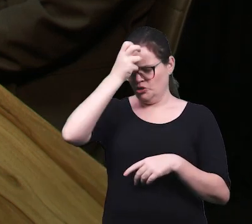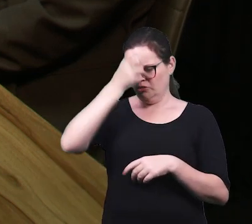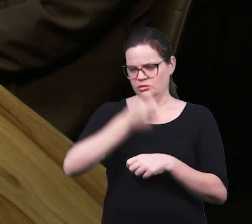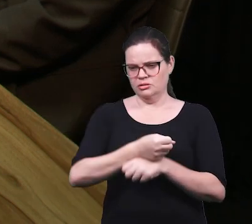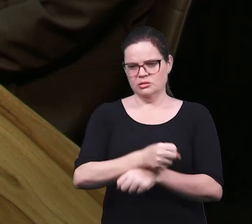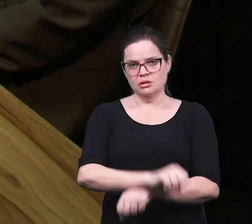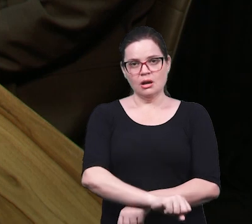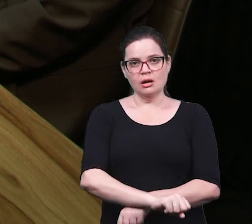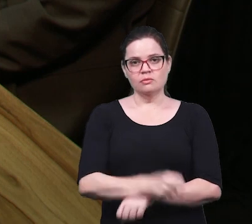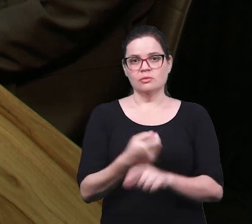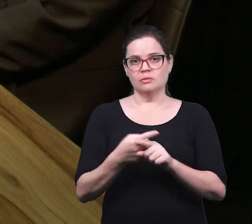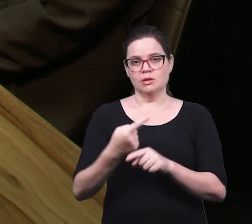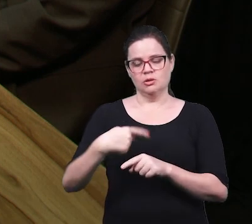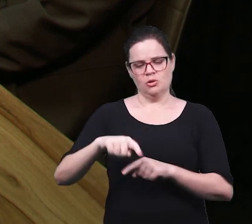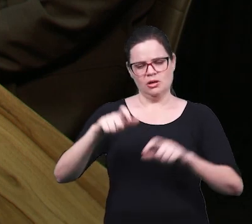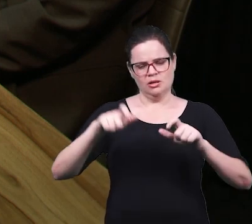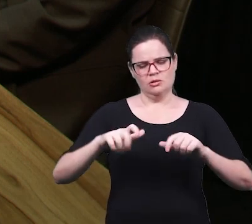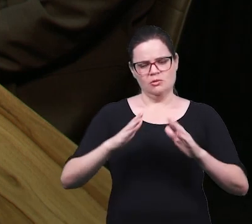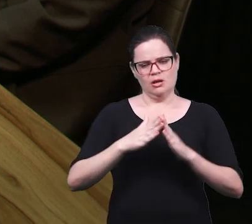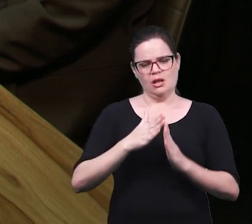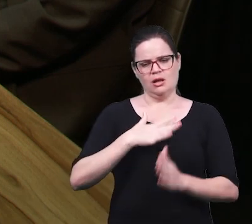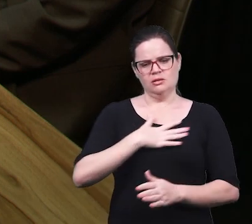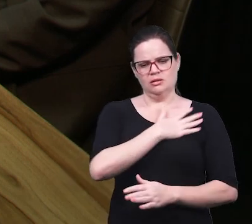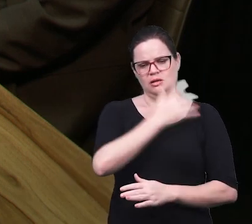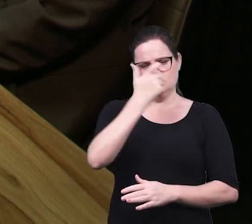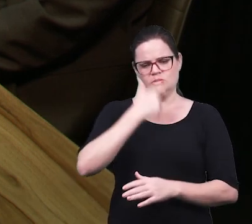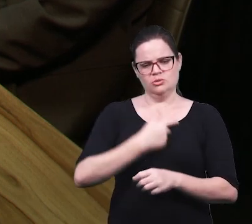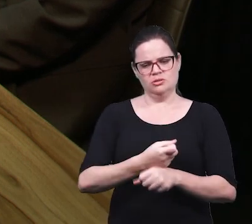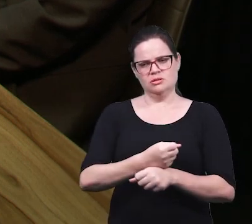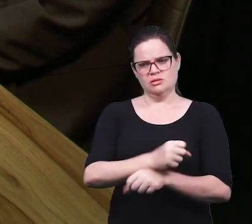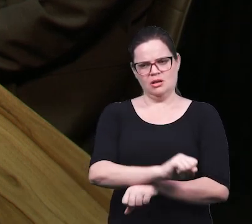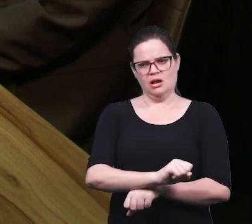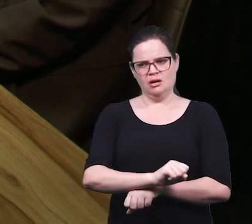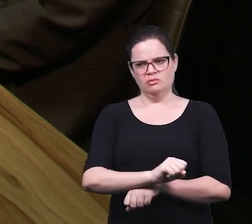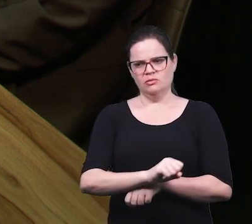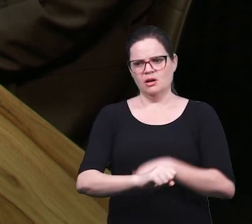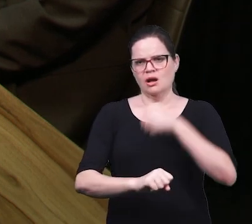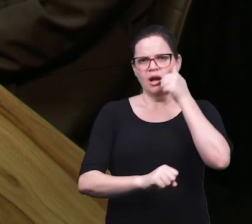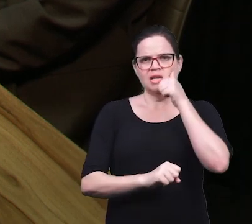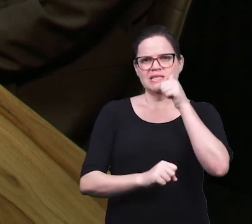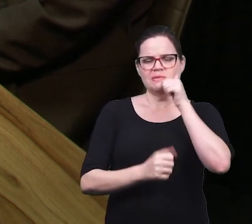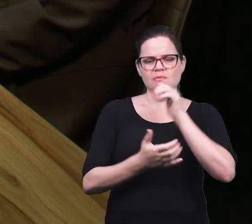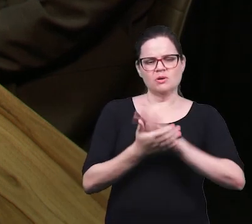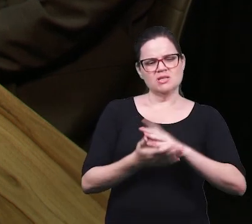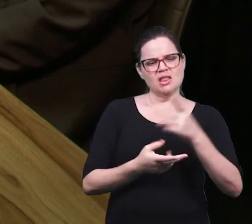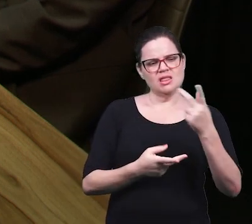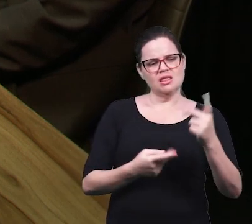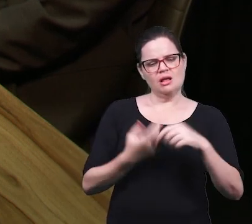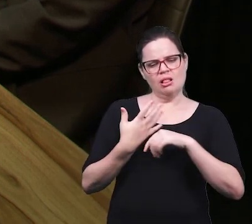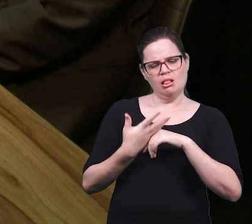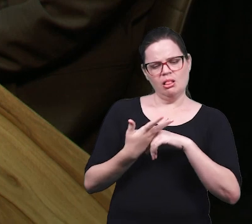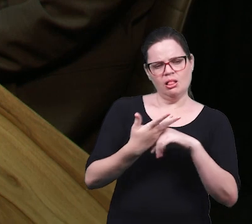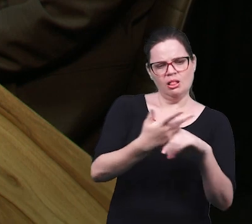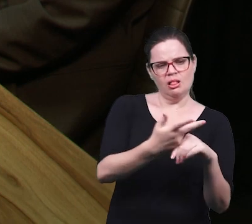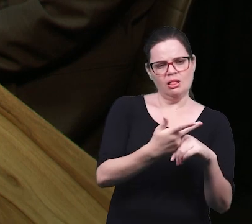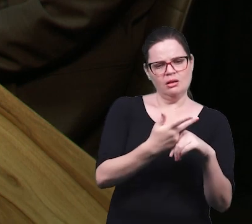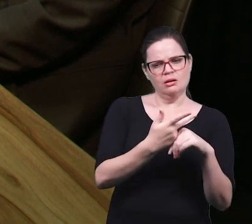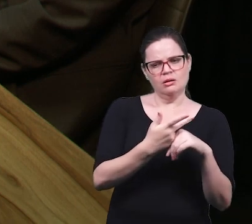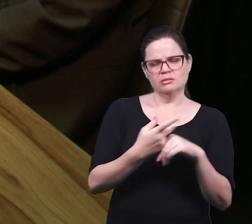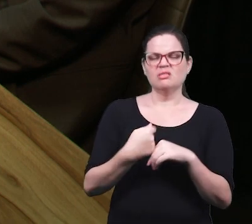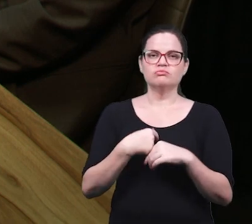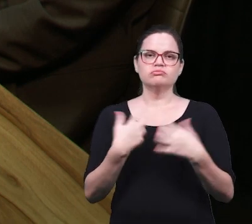porque ele foi para a casa de Potifar como escravo, né? E agora sou assediado pela mulher de